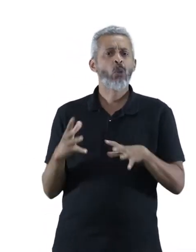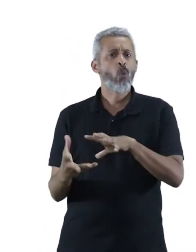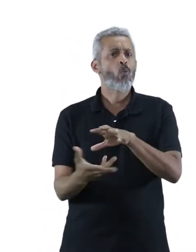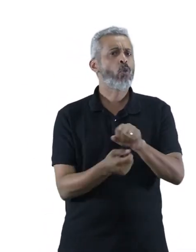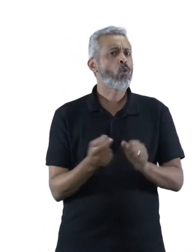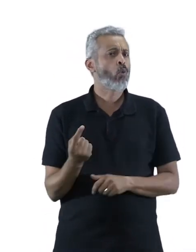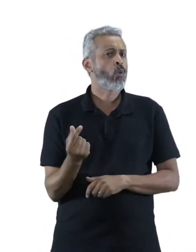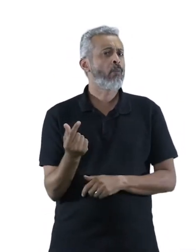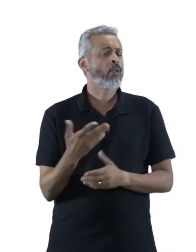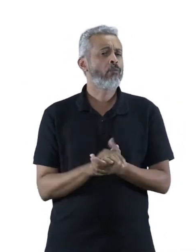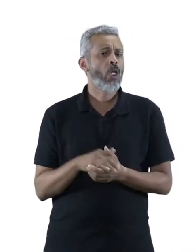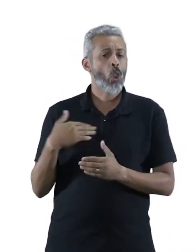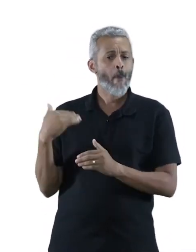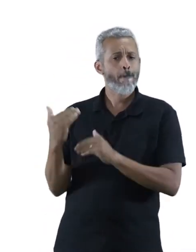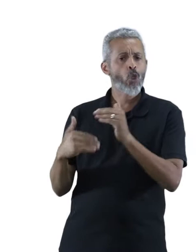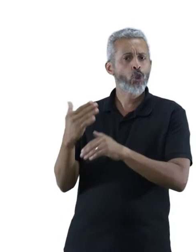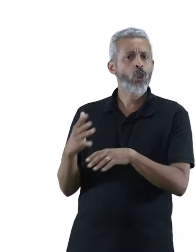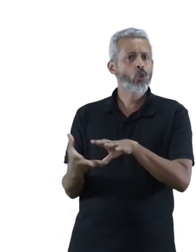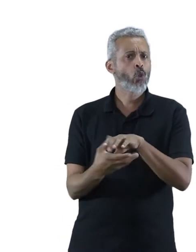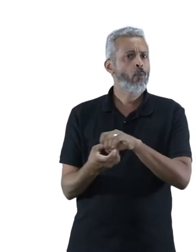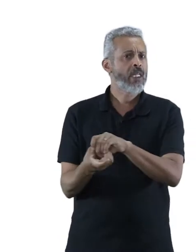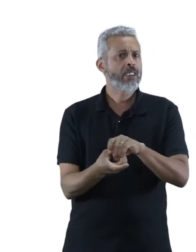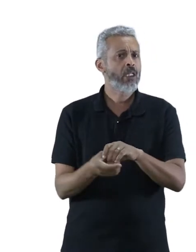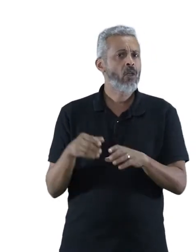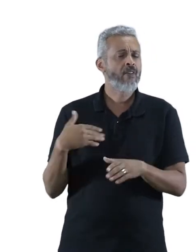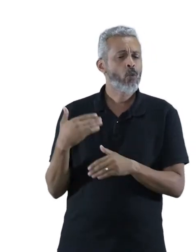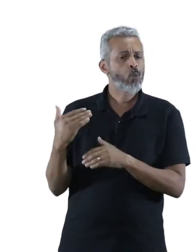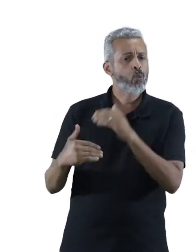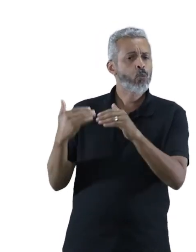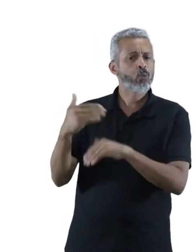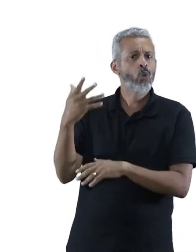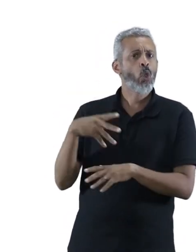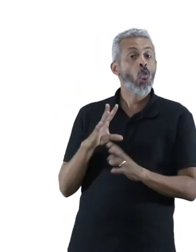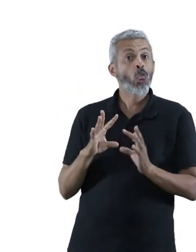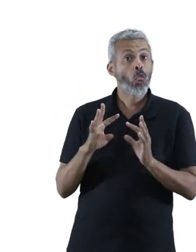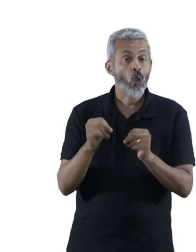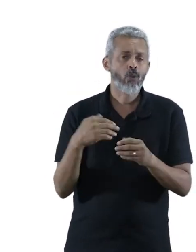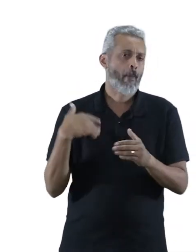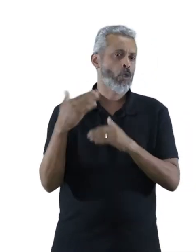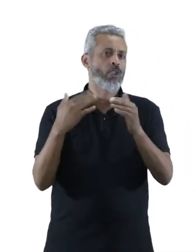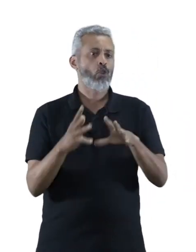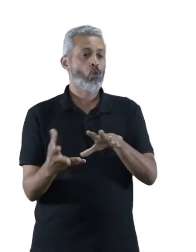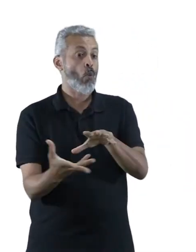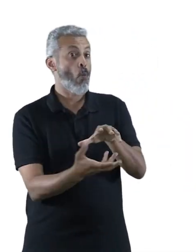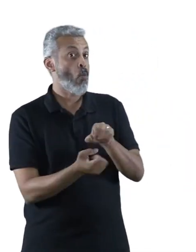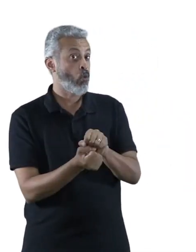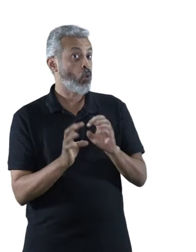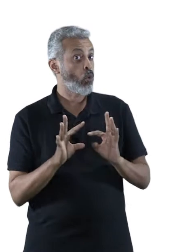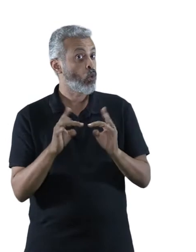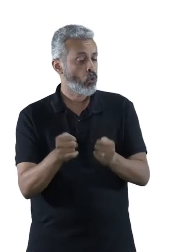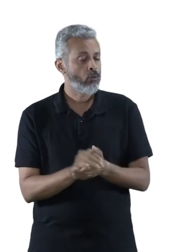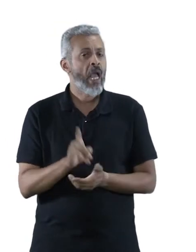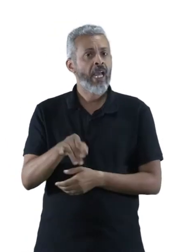mundialização do capital e do processo de globalização que vem alavancando todo o processo mundial. Isso é